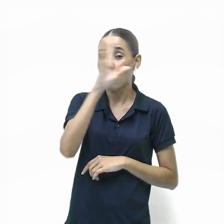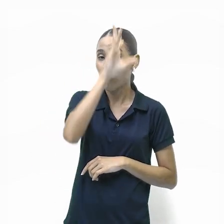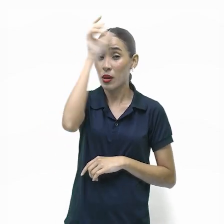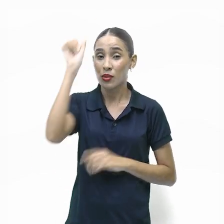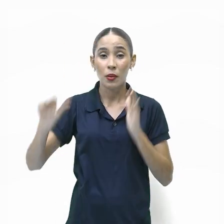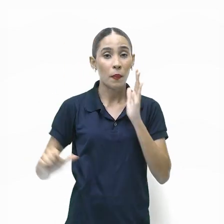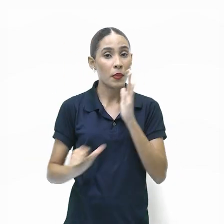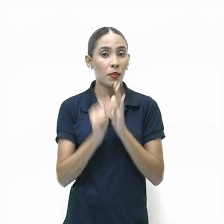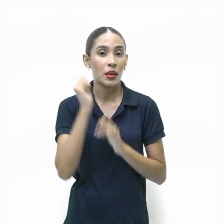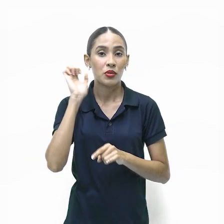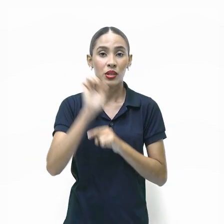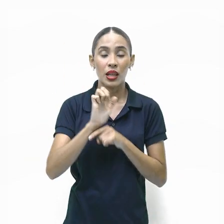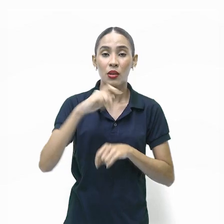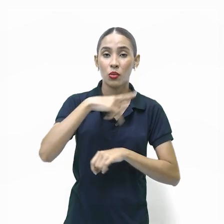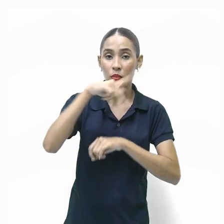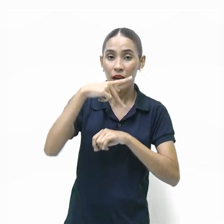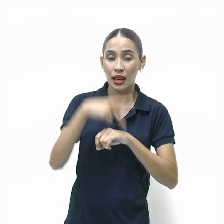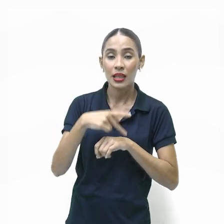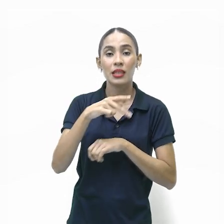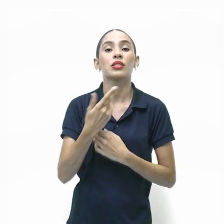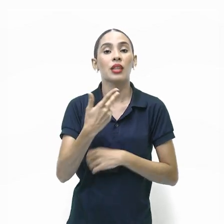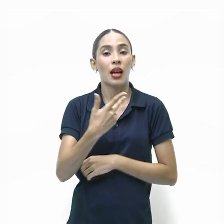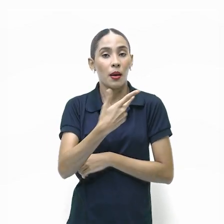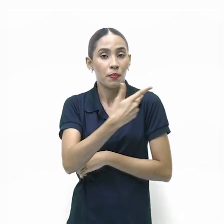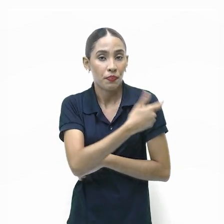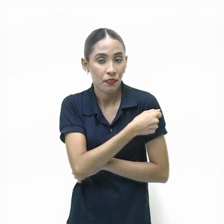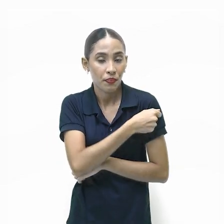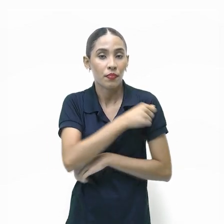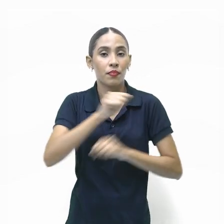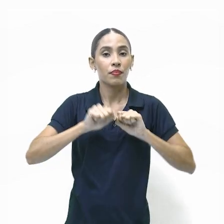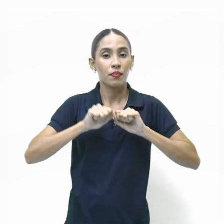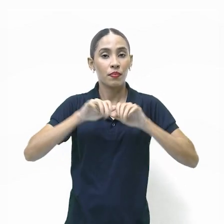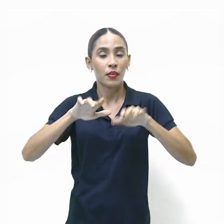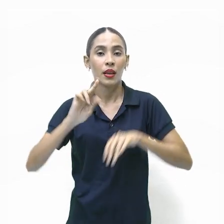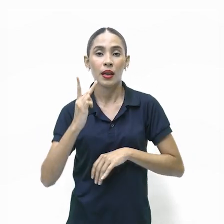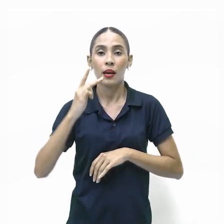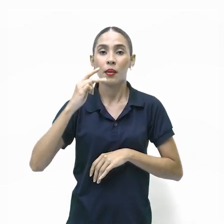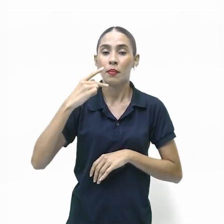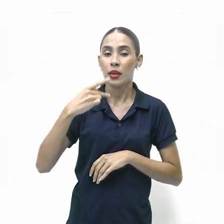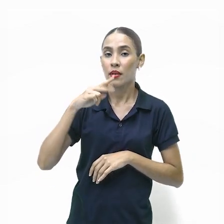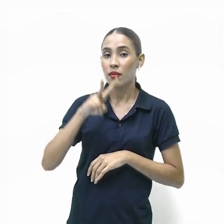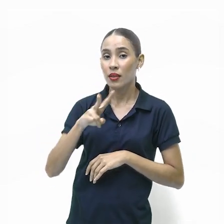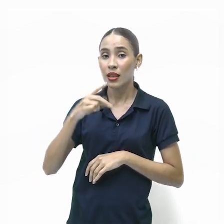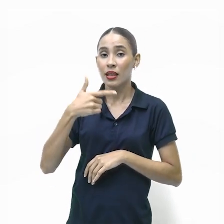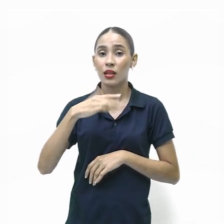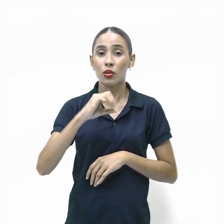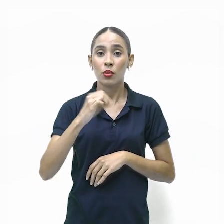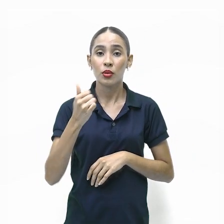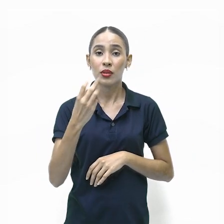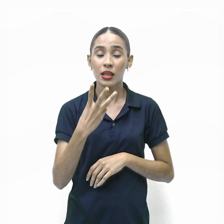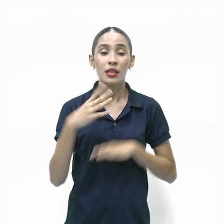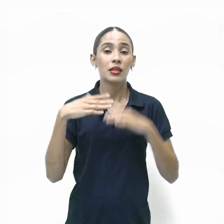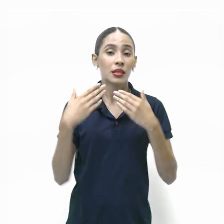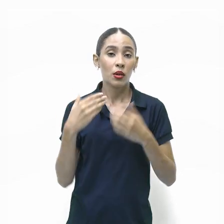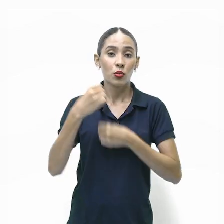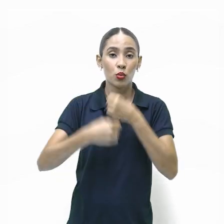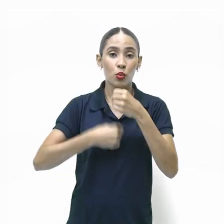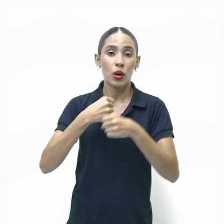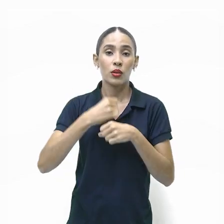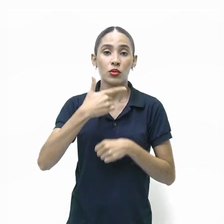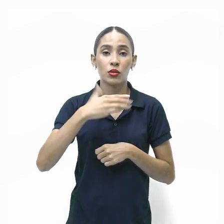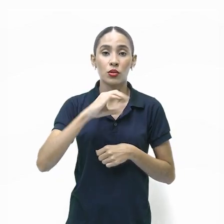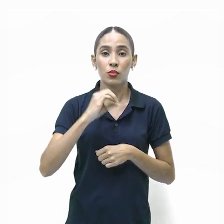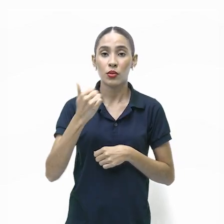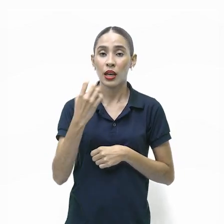primeiro estado do país a aplicar a vacinação contra o HPV em 2013. E em 2014, a vacina ela